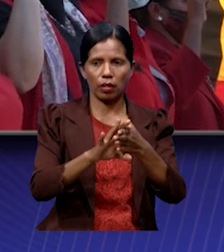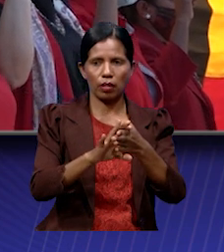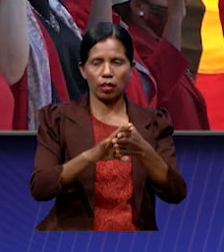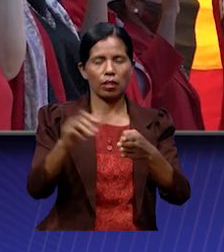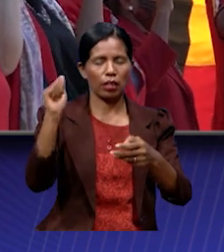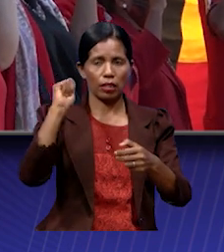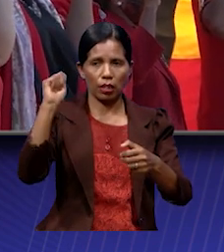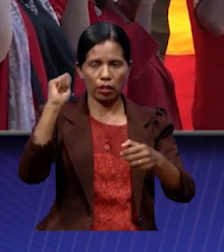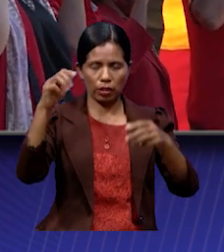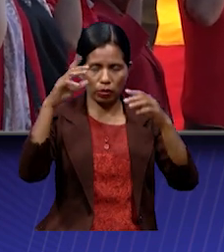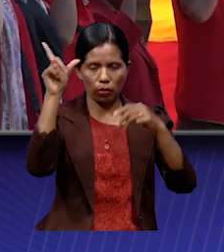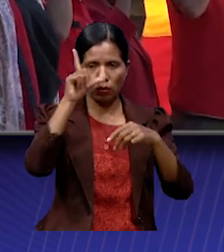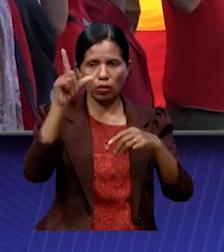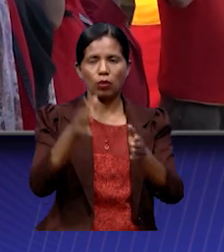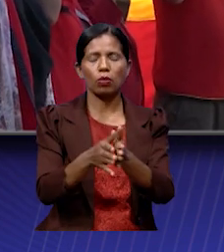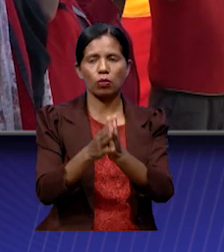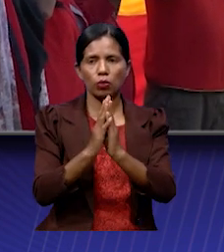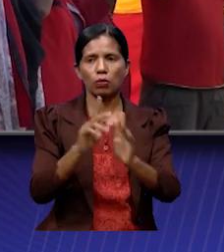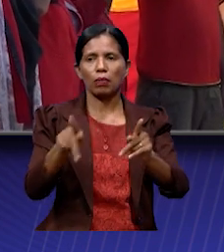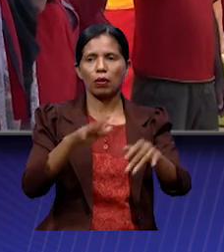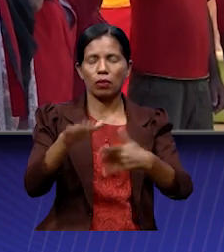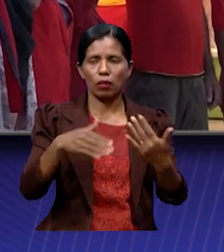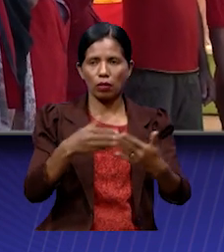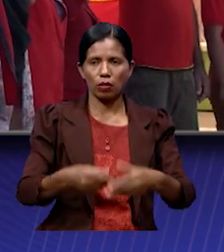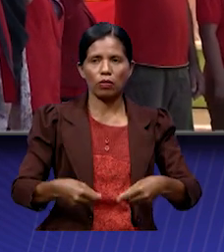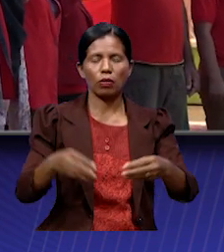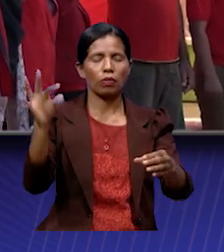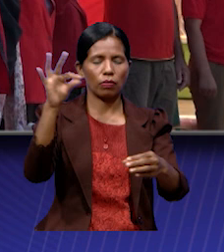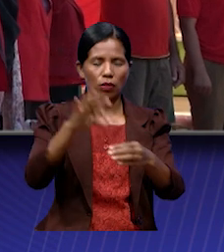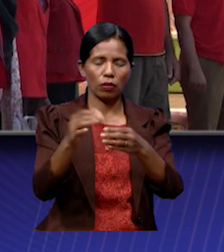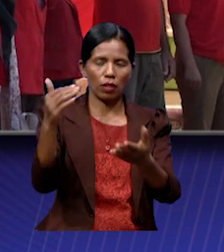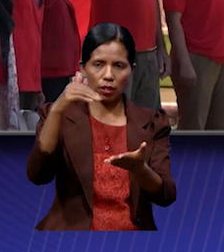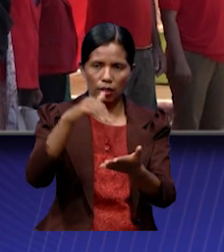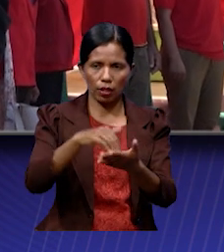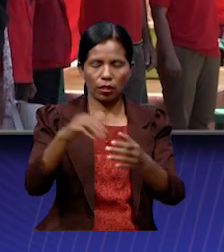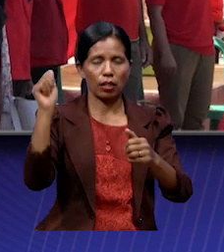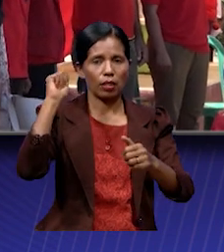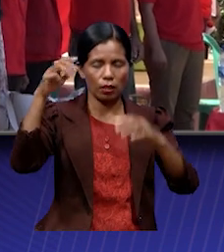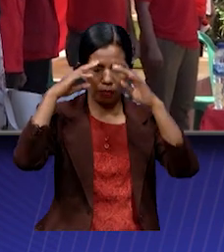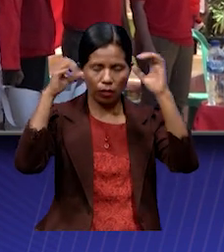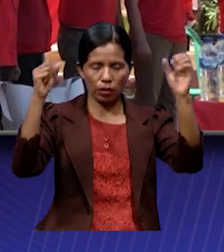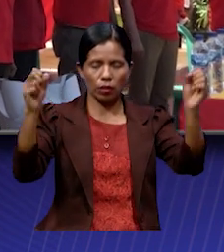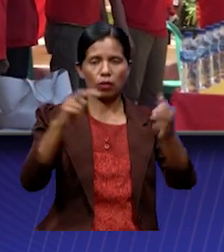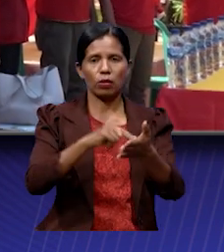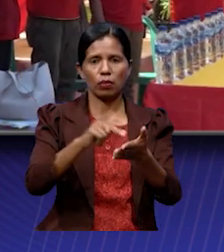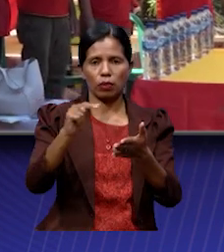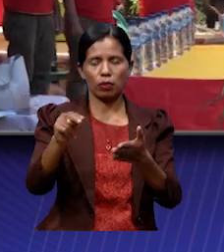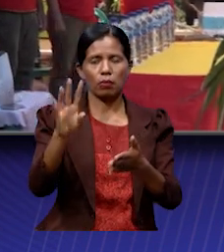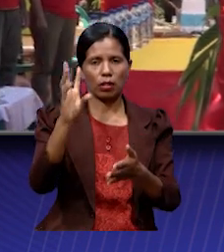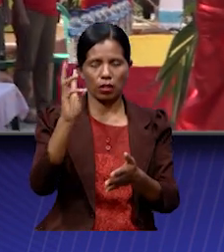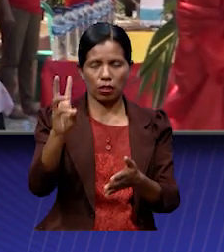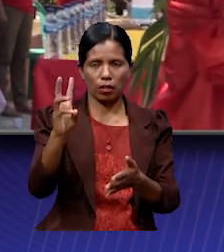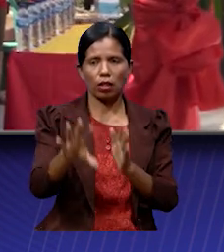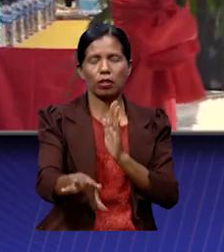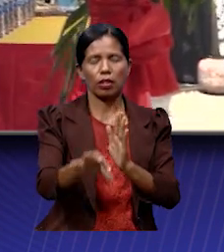Guterres Lolo Nyang, onde usa militante Sira, atuou voto da lei da TANG, para candidato presidente da República, o número sorteio Nengne, atuou